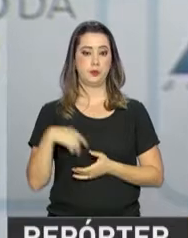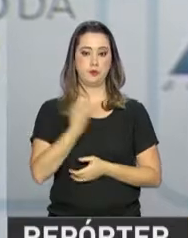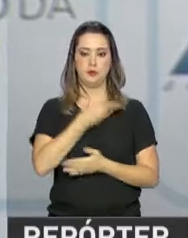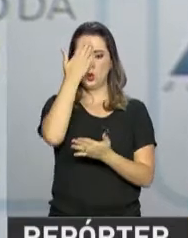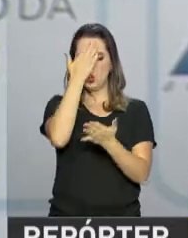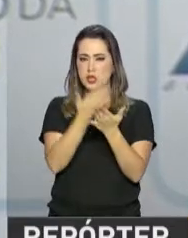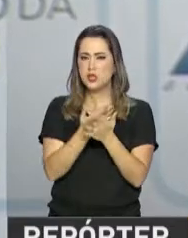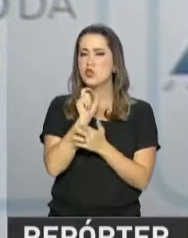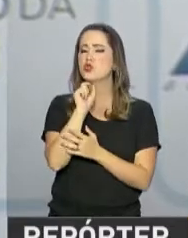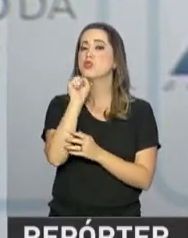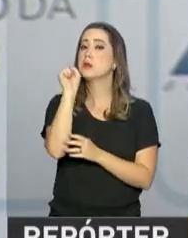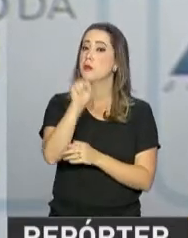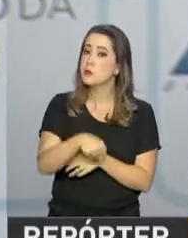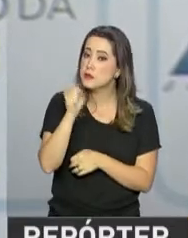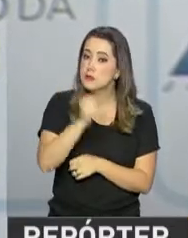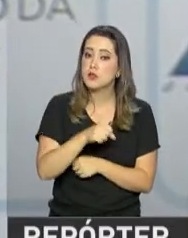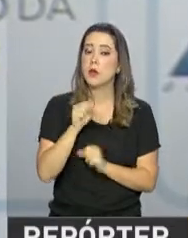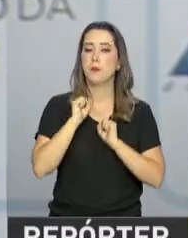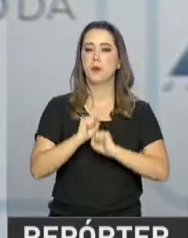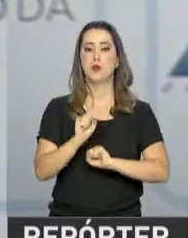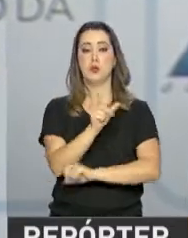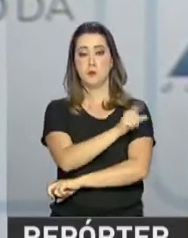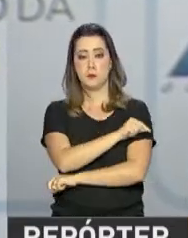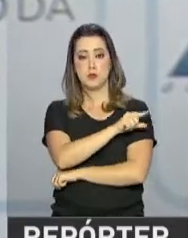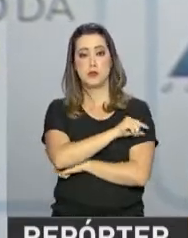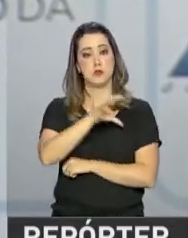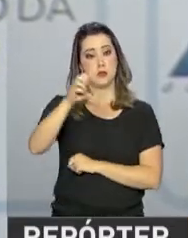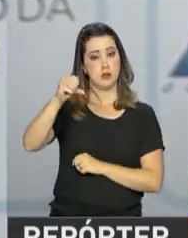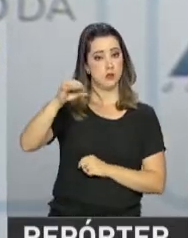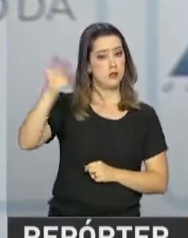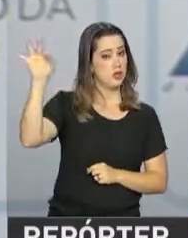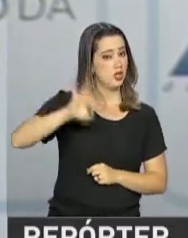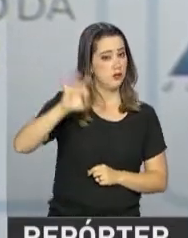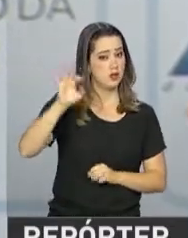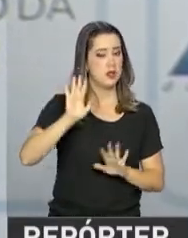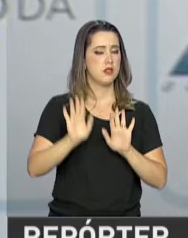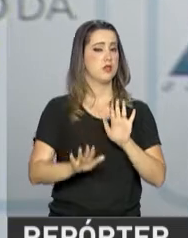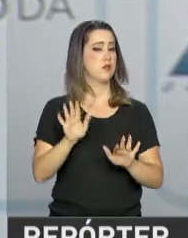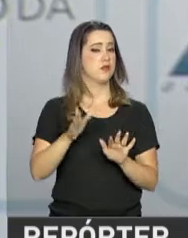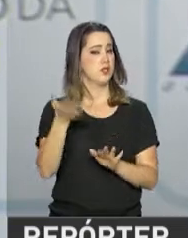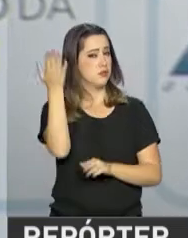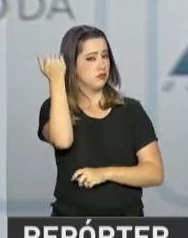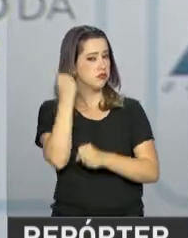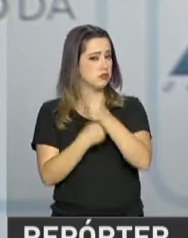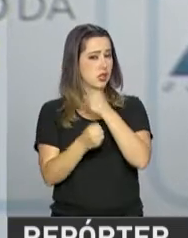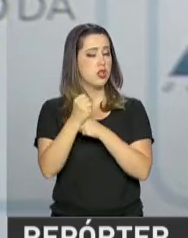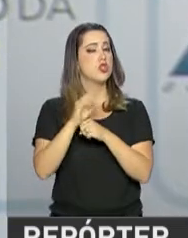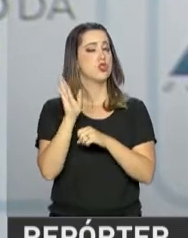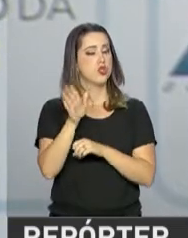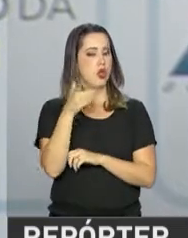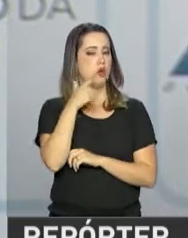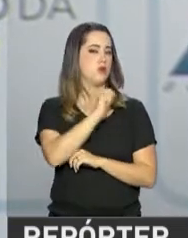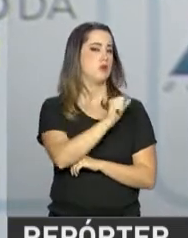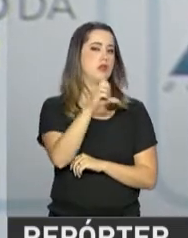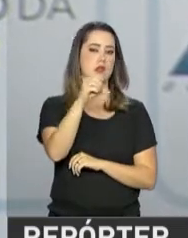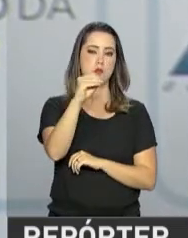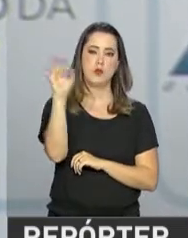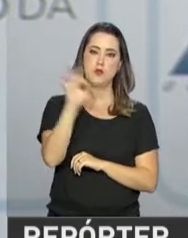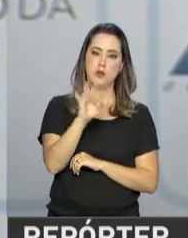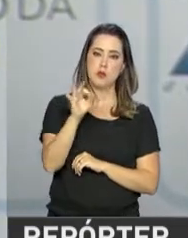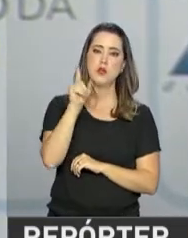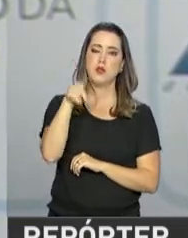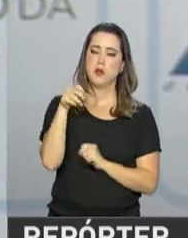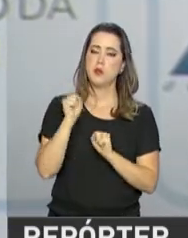temos sim capacidade de vacinar 90% porque alguns anos a gente já conseguiu atingir a meta de 90% e é possível